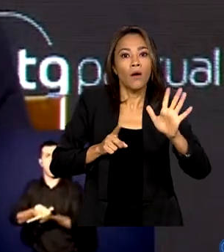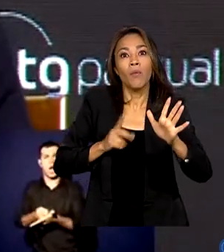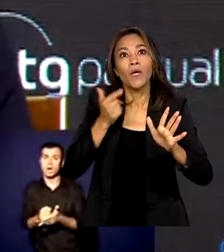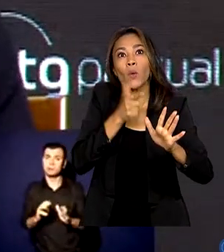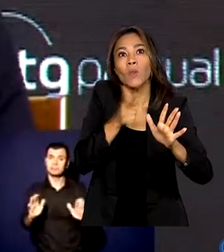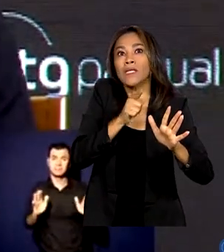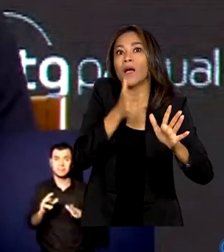consegue atingir.